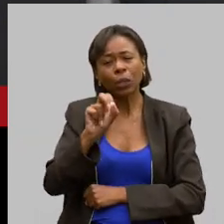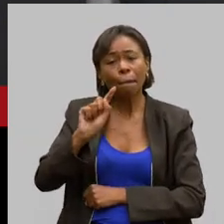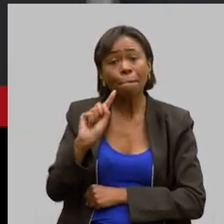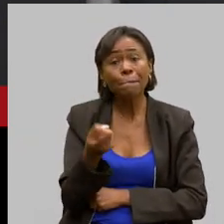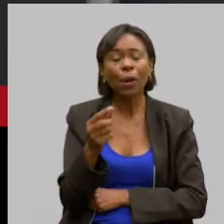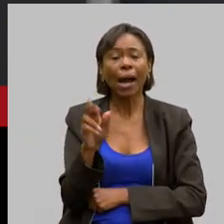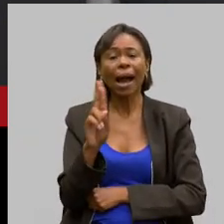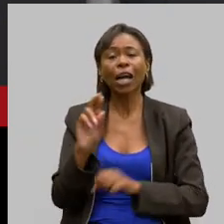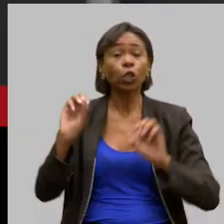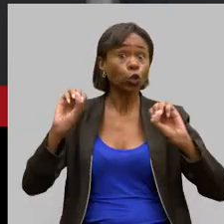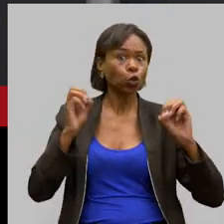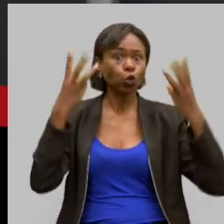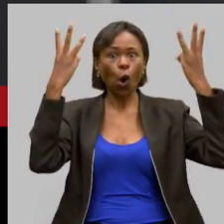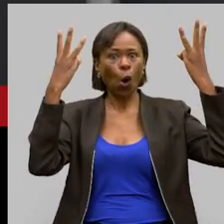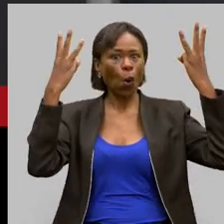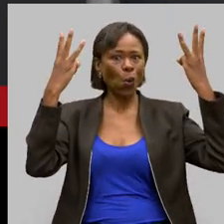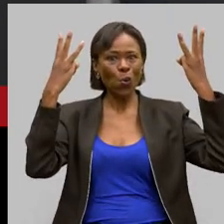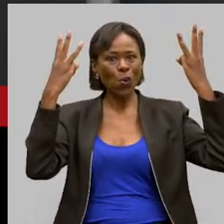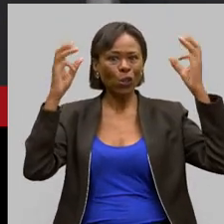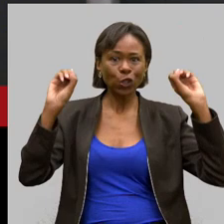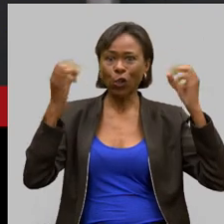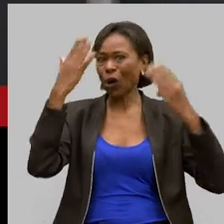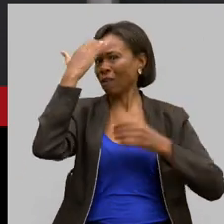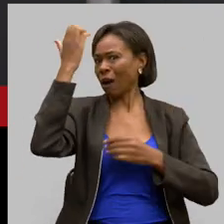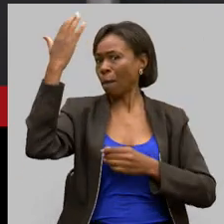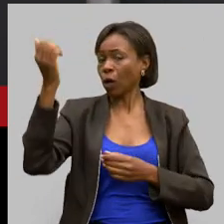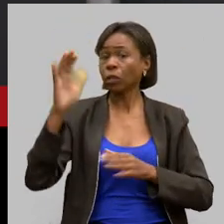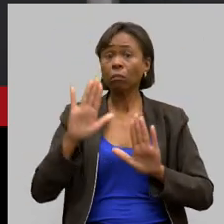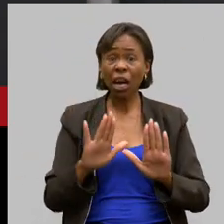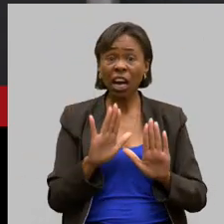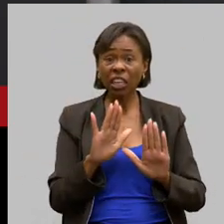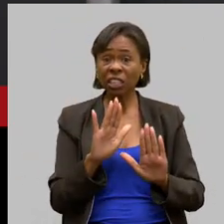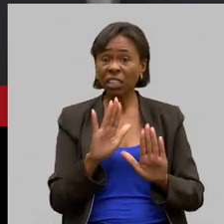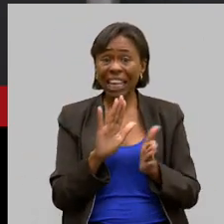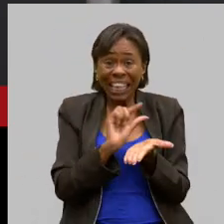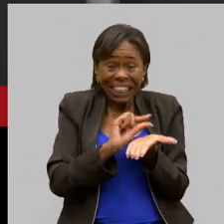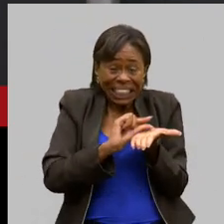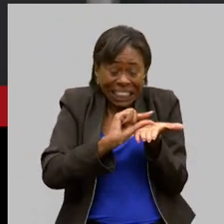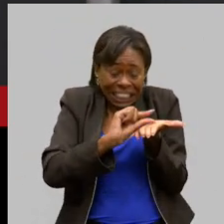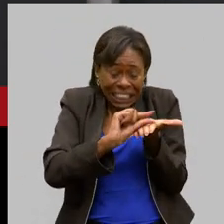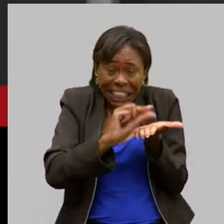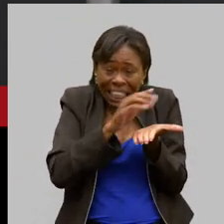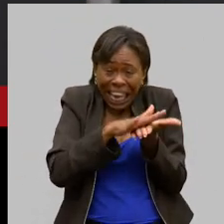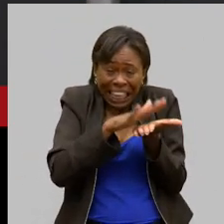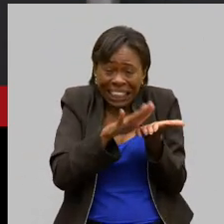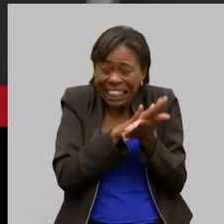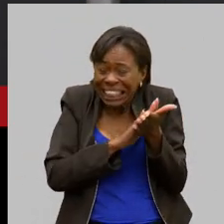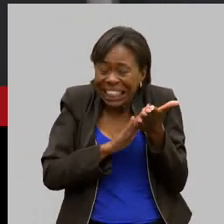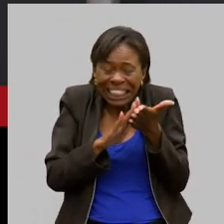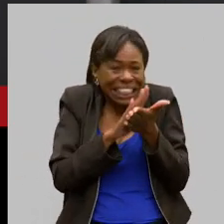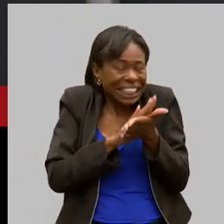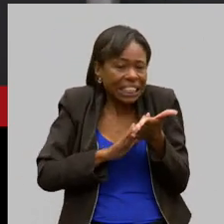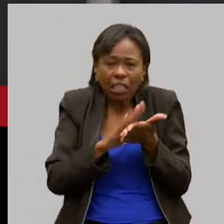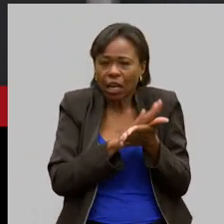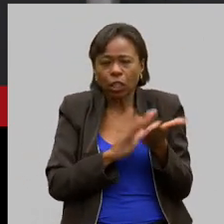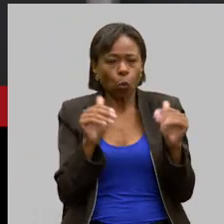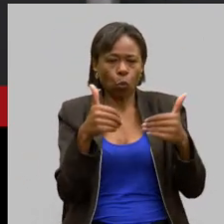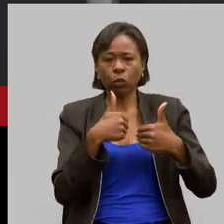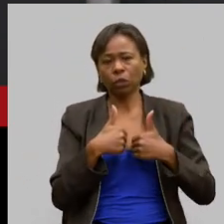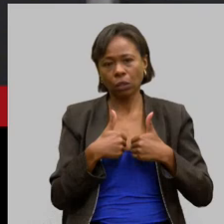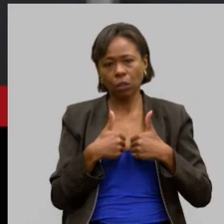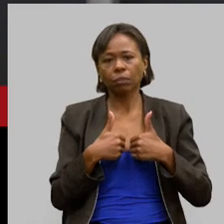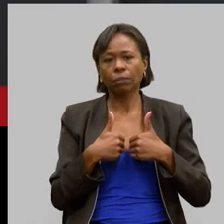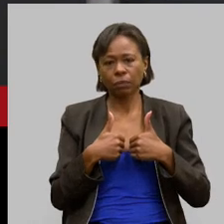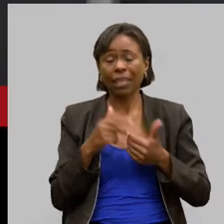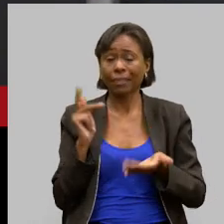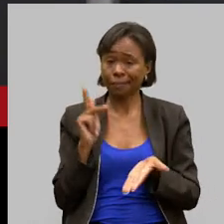show de famosos mas não gasta R 1 com autista Essa é a verdade no dia internacional em defesa